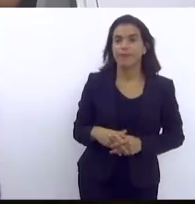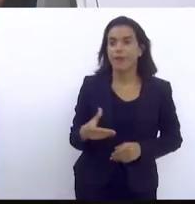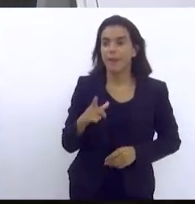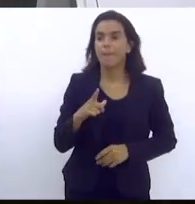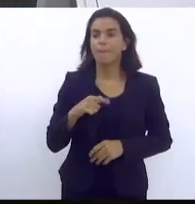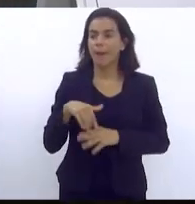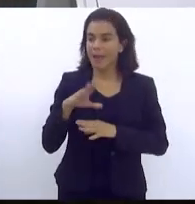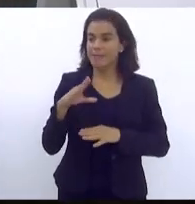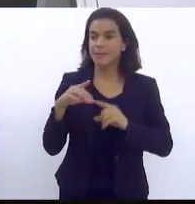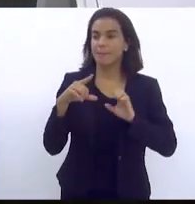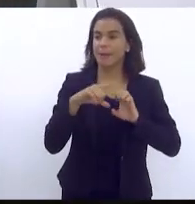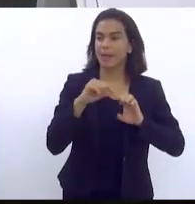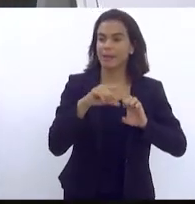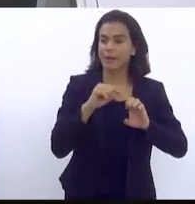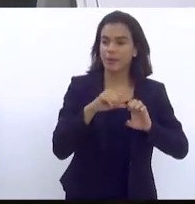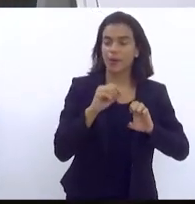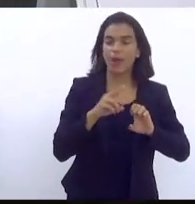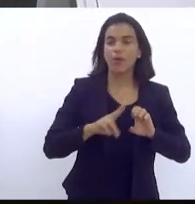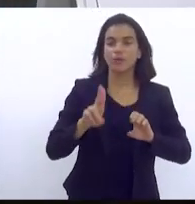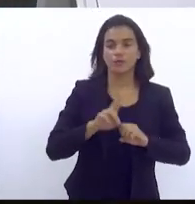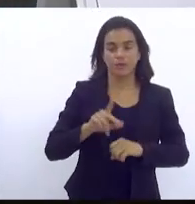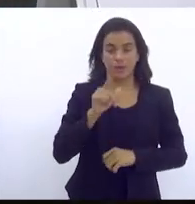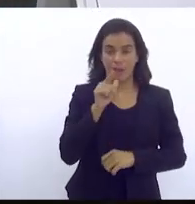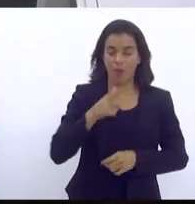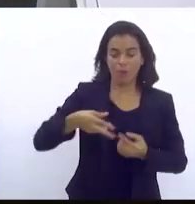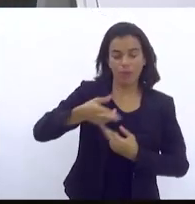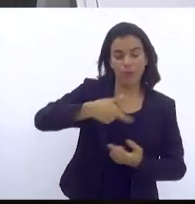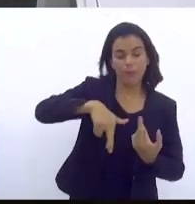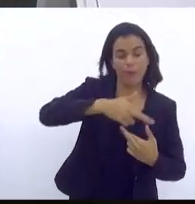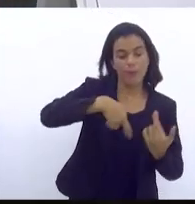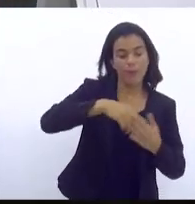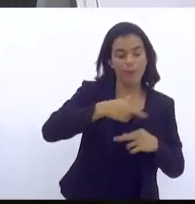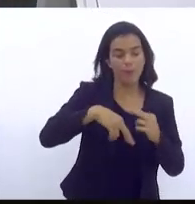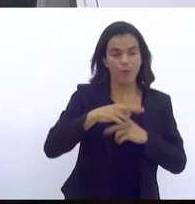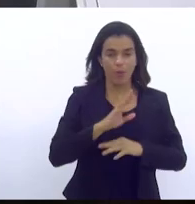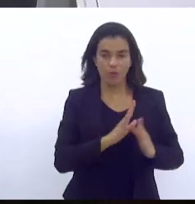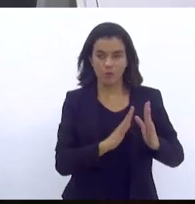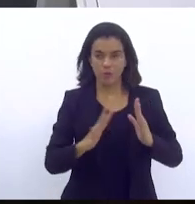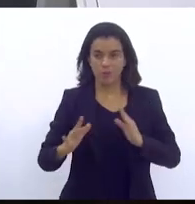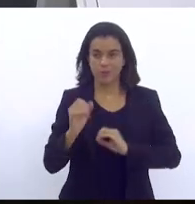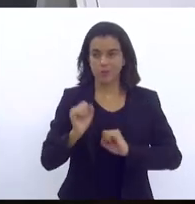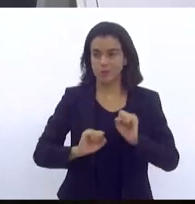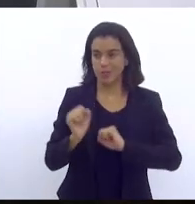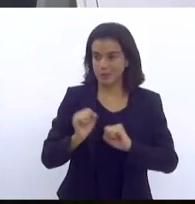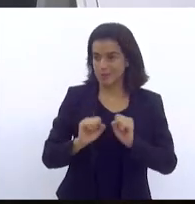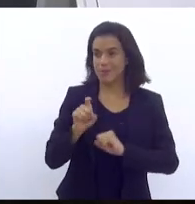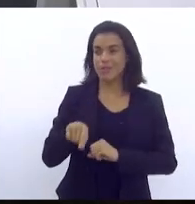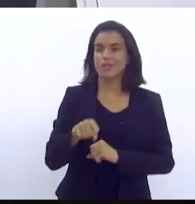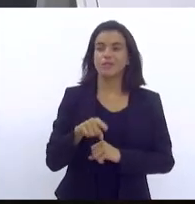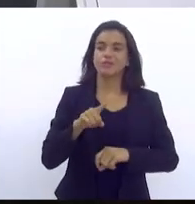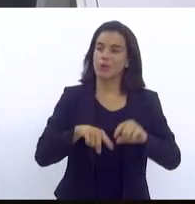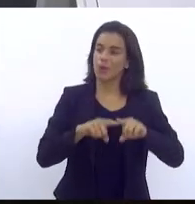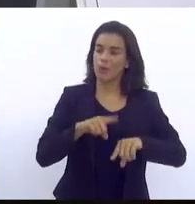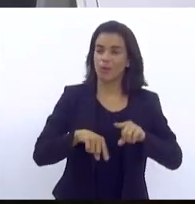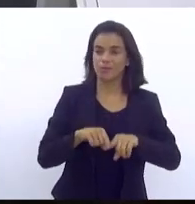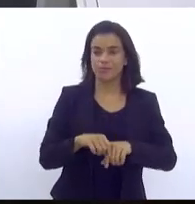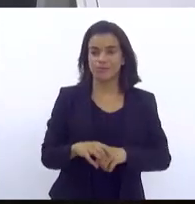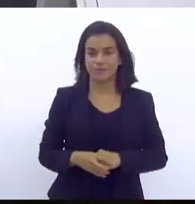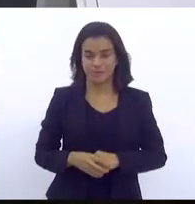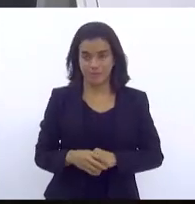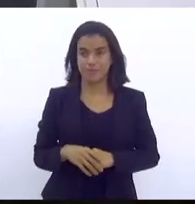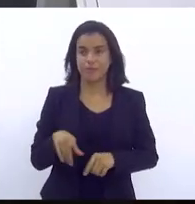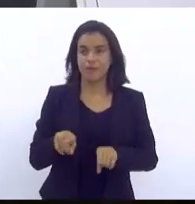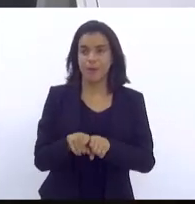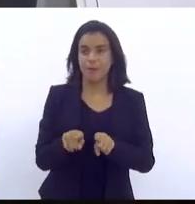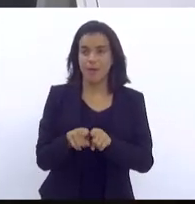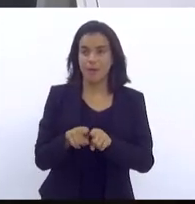empreendedores a utilização de água de reuso sobretudo para os processos industriais Isso já é o objeto de vários projetos de lei que tramitam